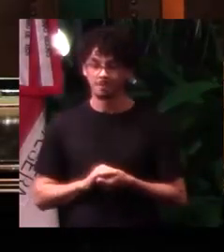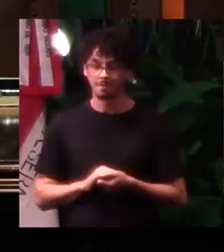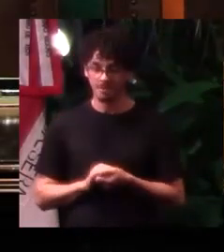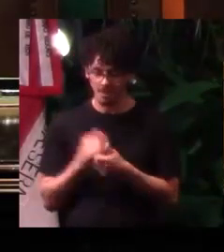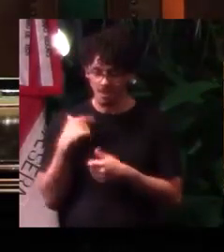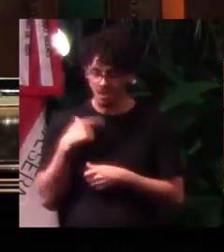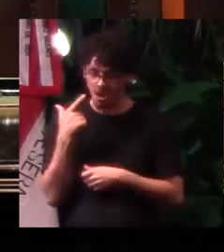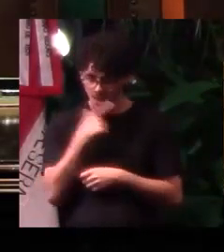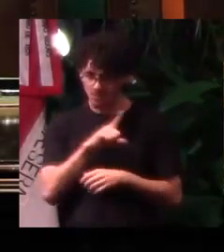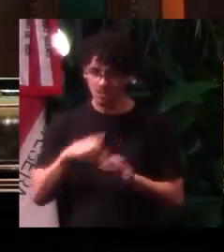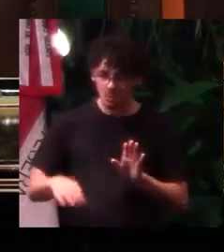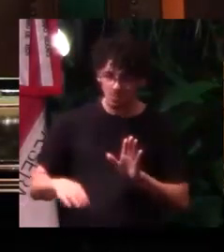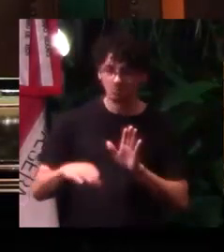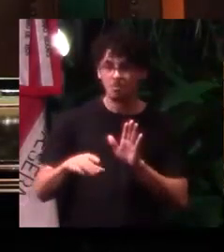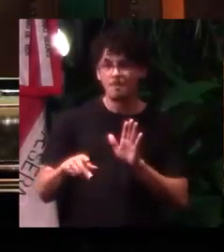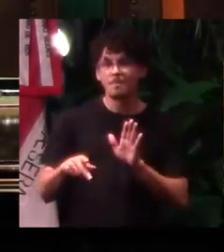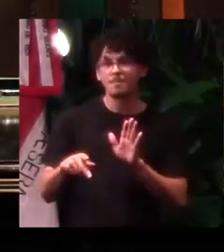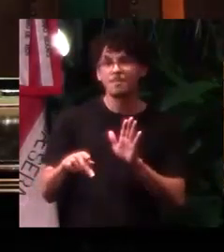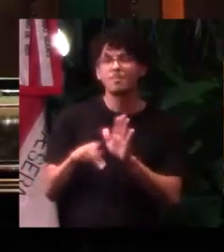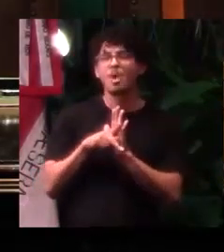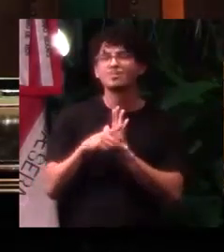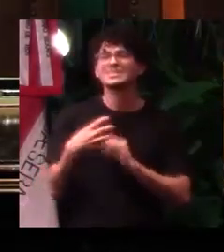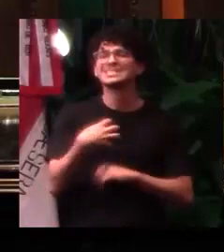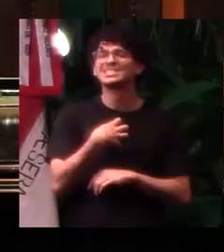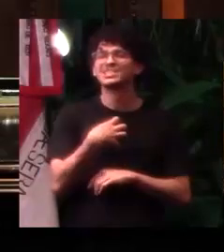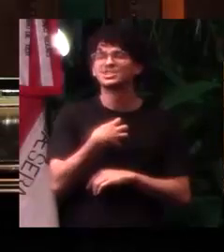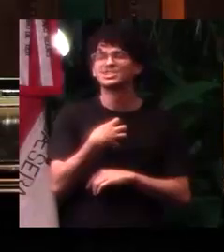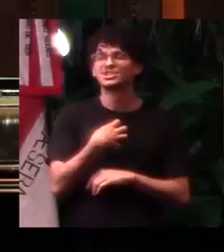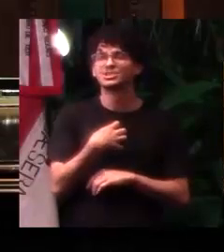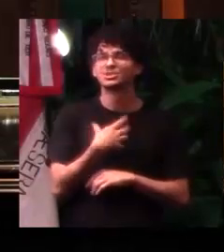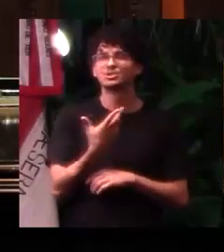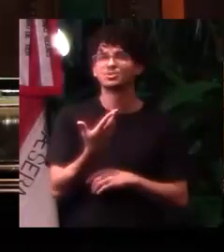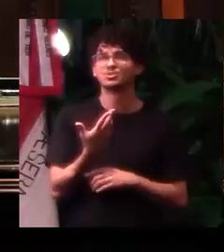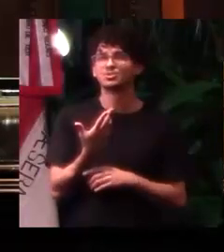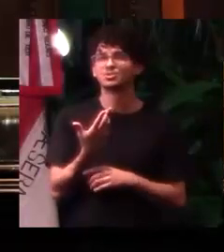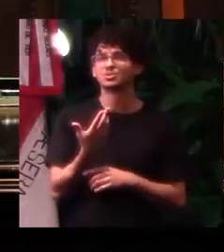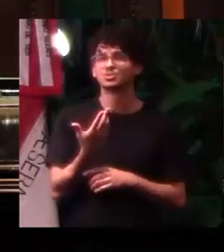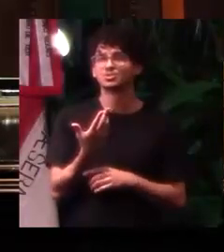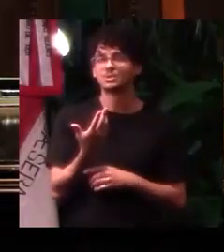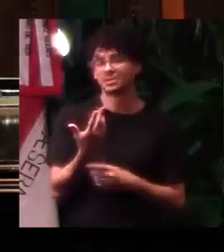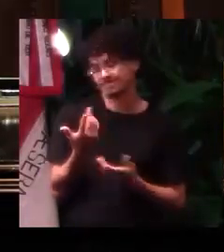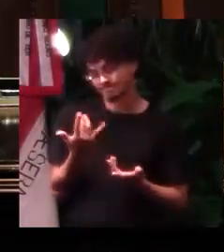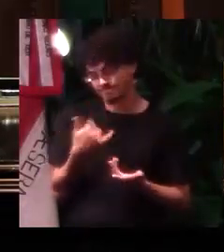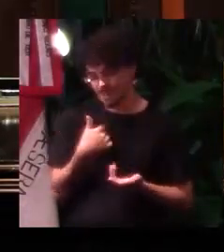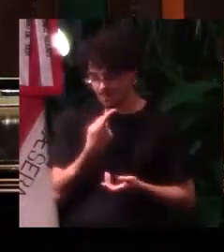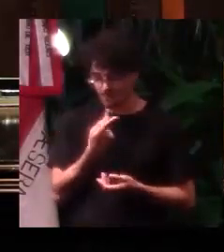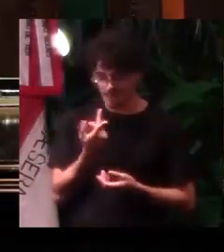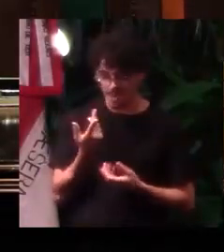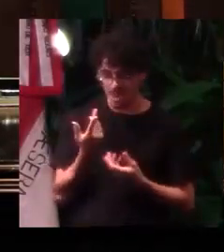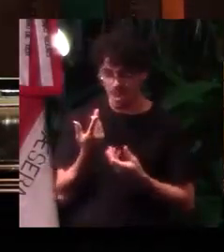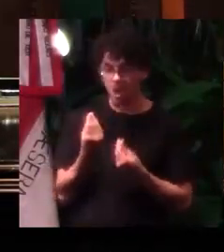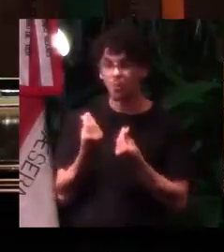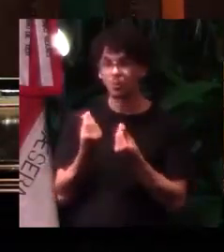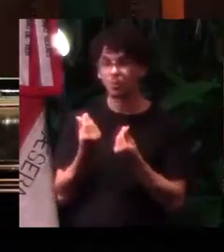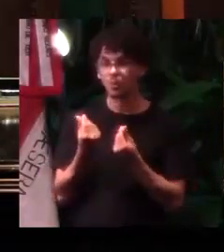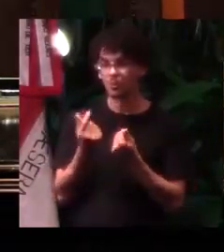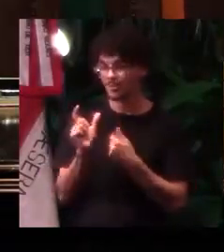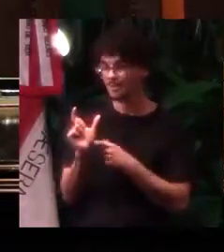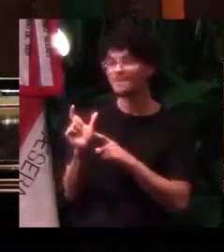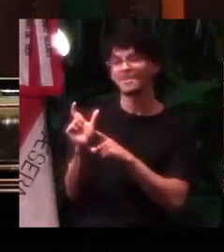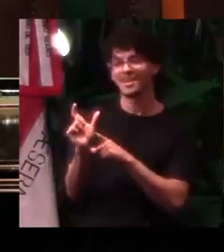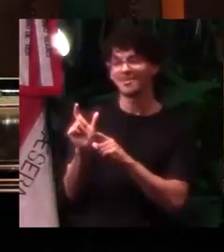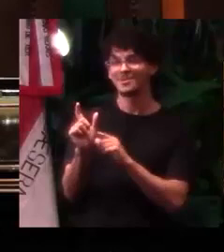um sentido próprio, né, porque ela é uma espécie de, para usar um termo do meu